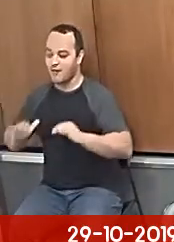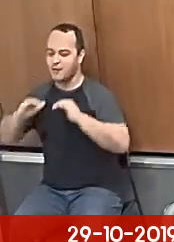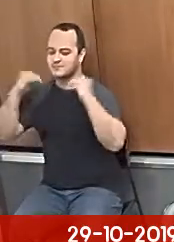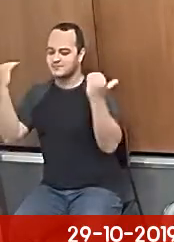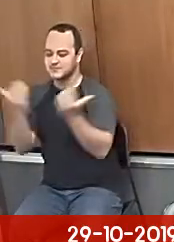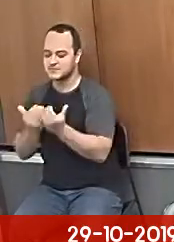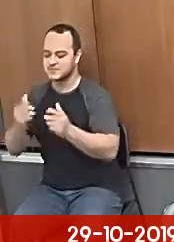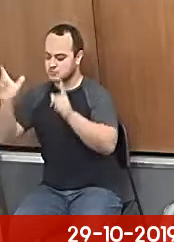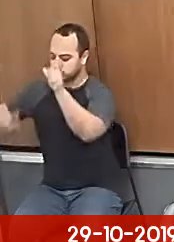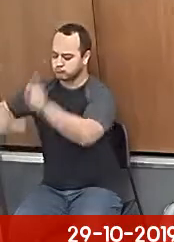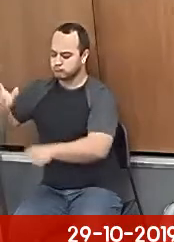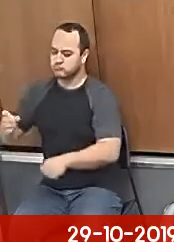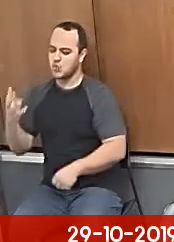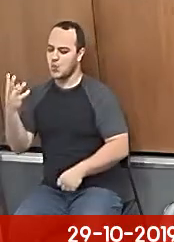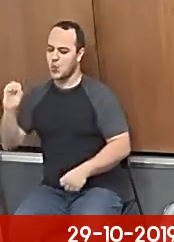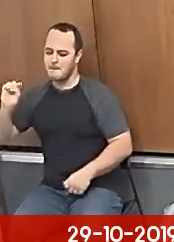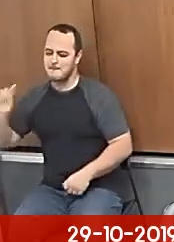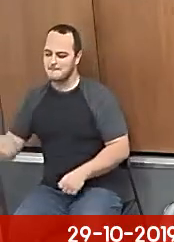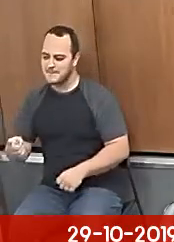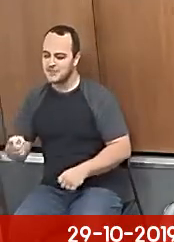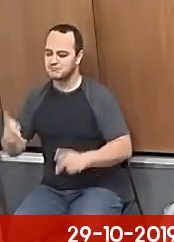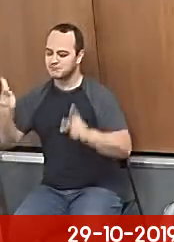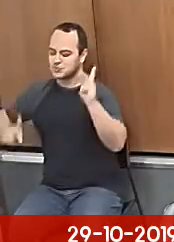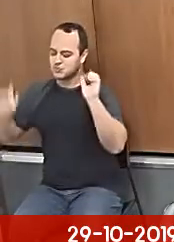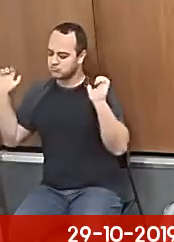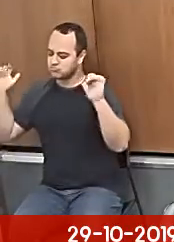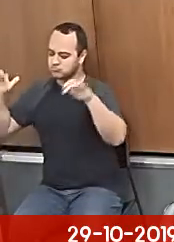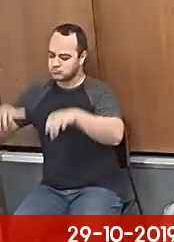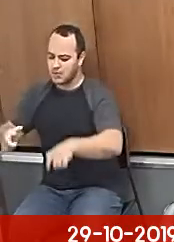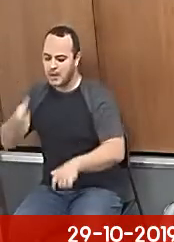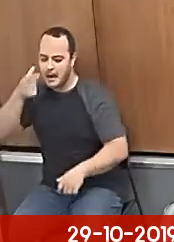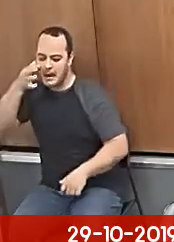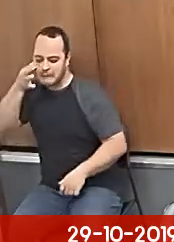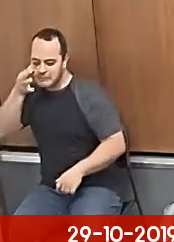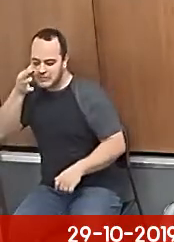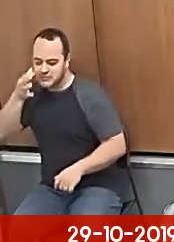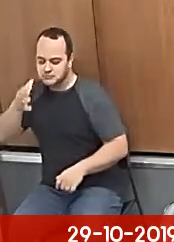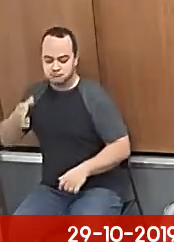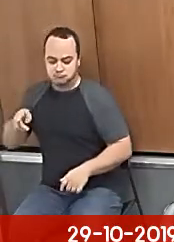eles. Porque eu arrepiei aqui. Olha que eu jogo bola. Hein? Imagina vocês estão vendo pela primeira vez.